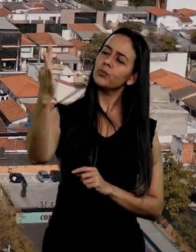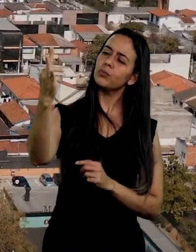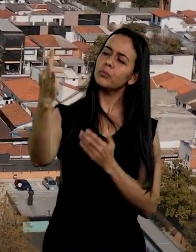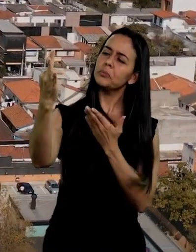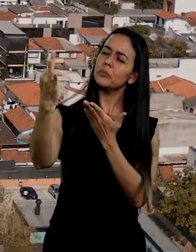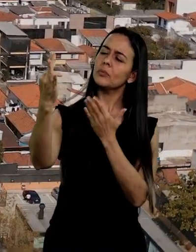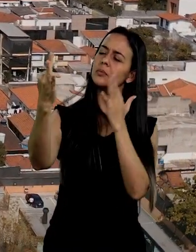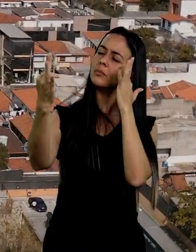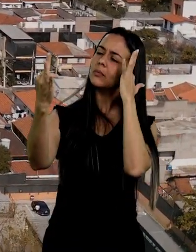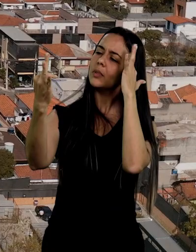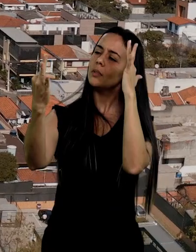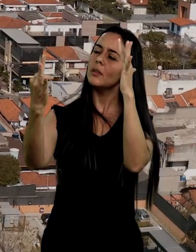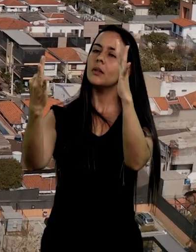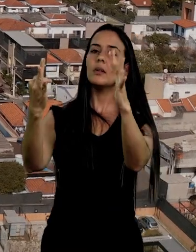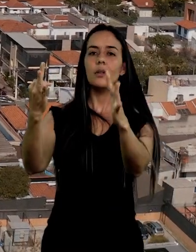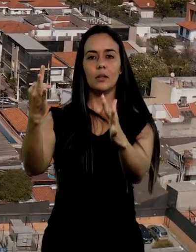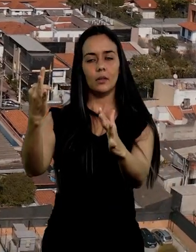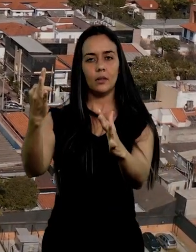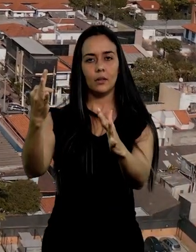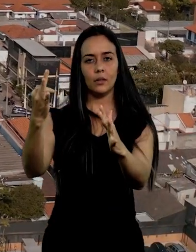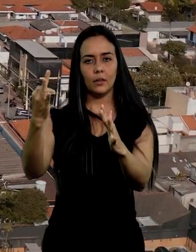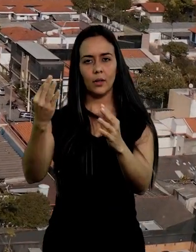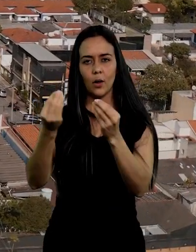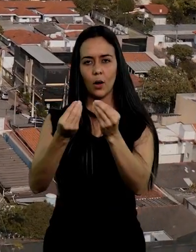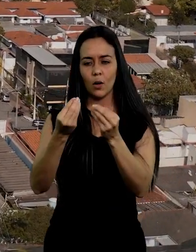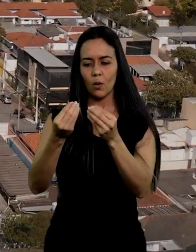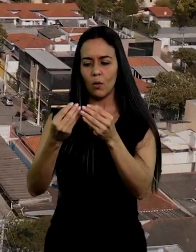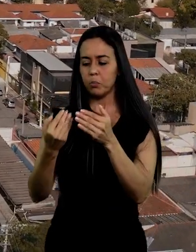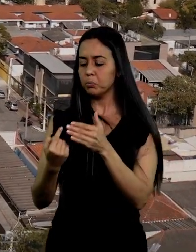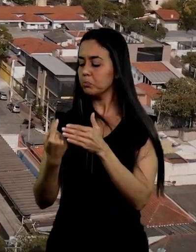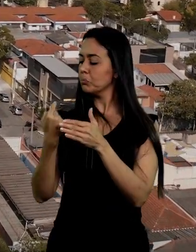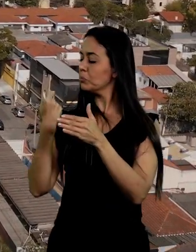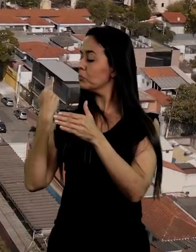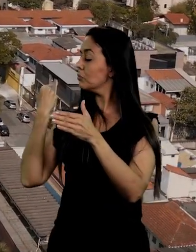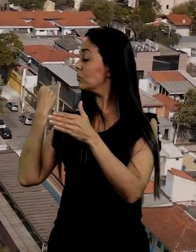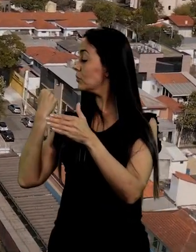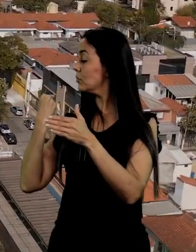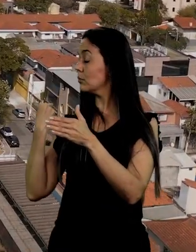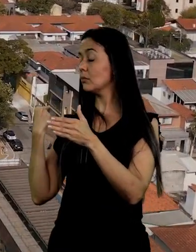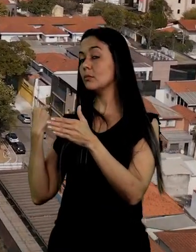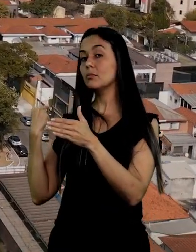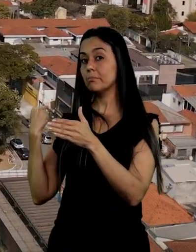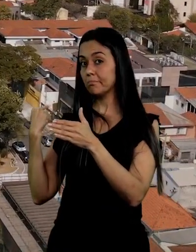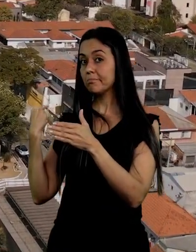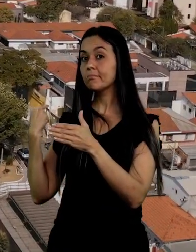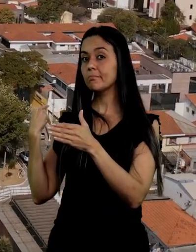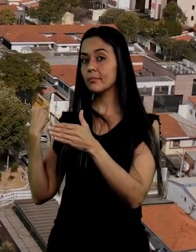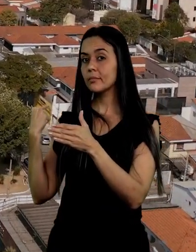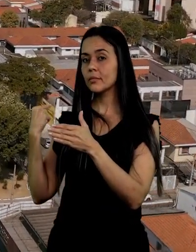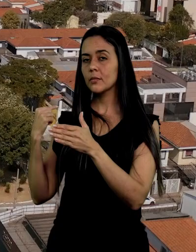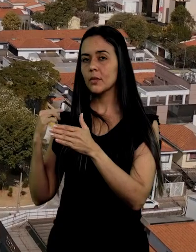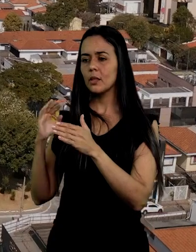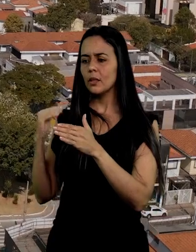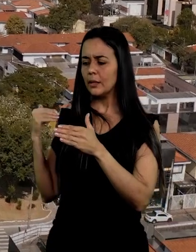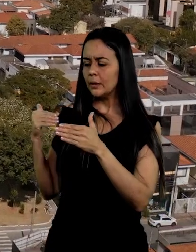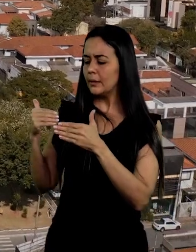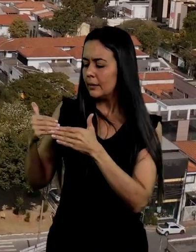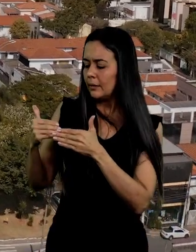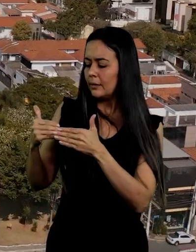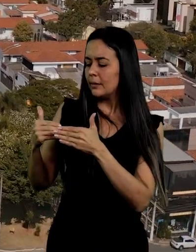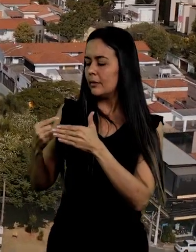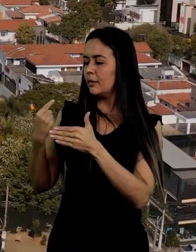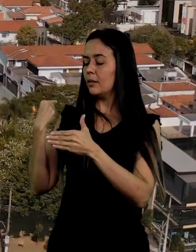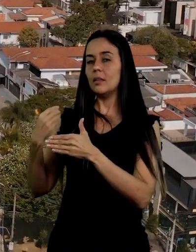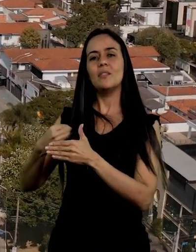imaginava, era um futuro baseado totalmente no passado, ou seja, no máximo no presente. É